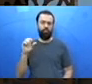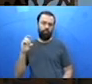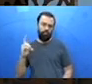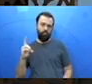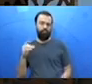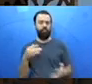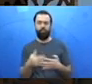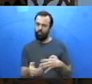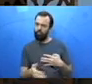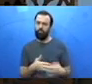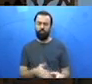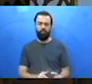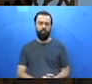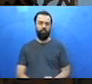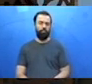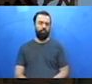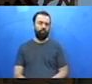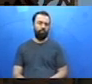tá bom?